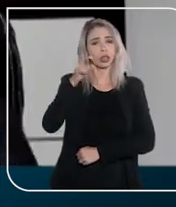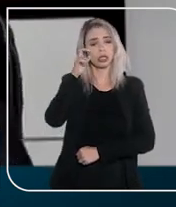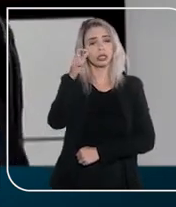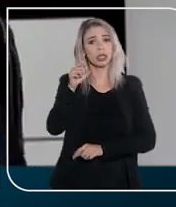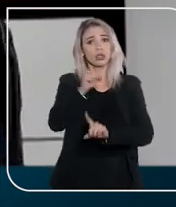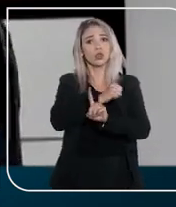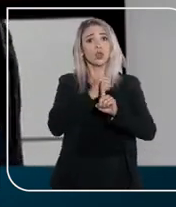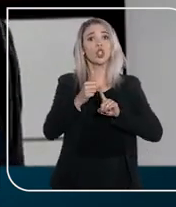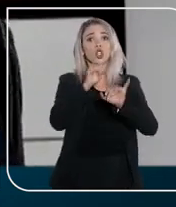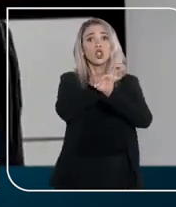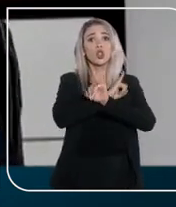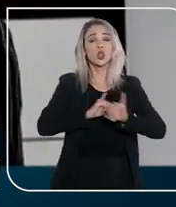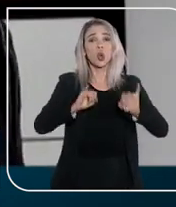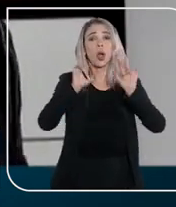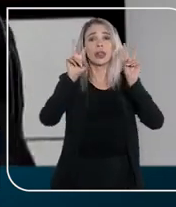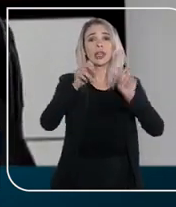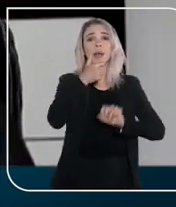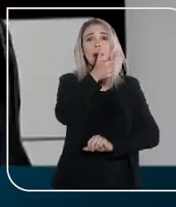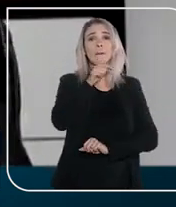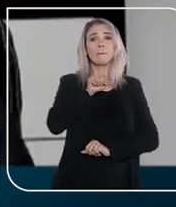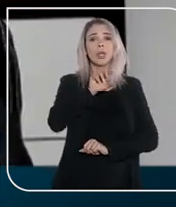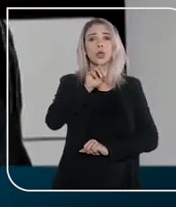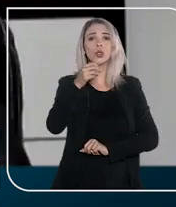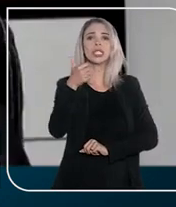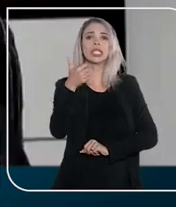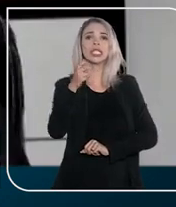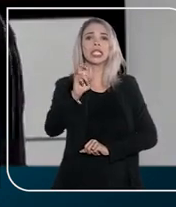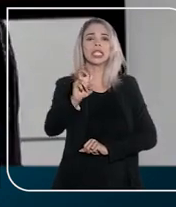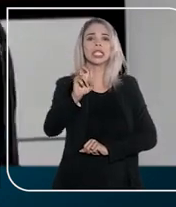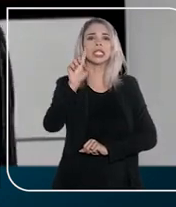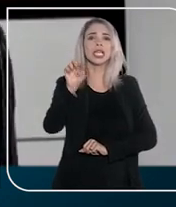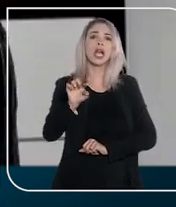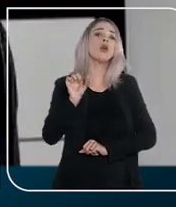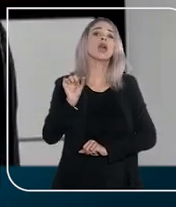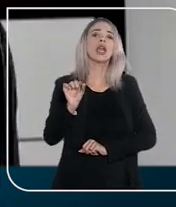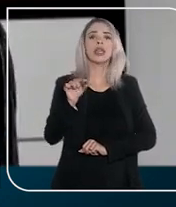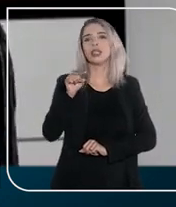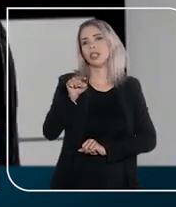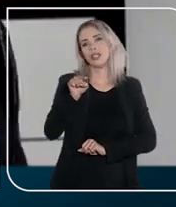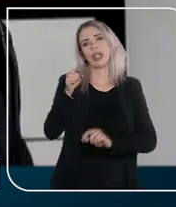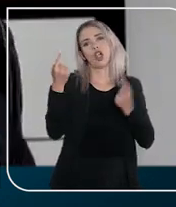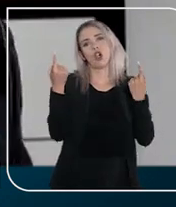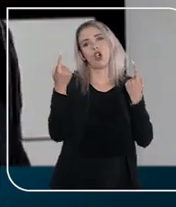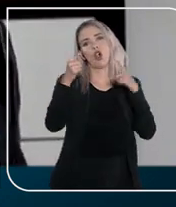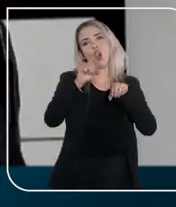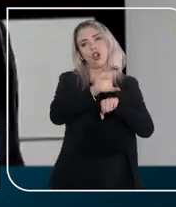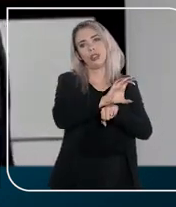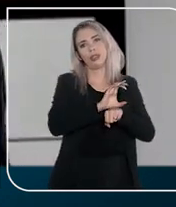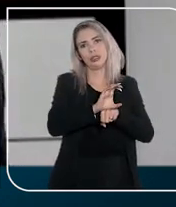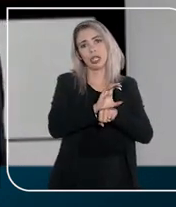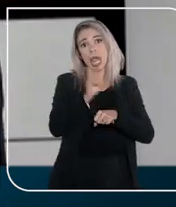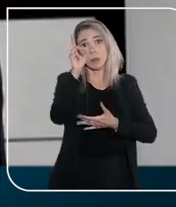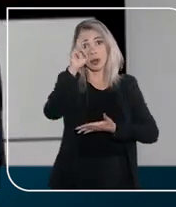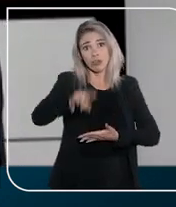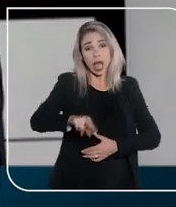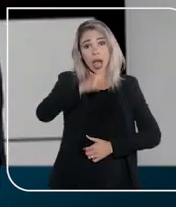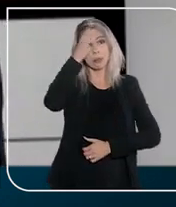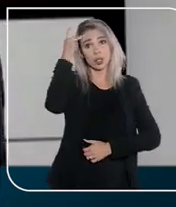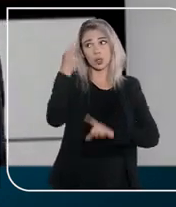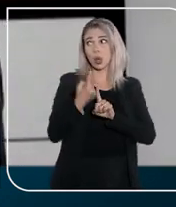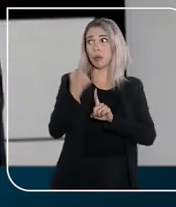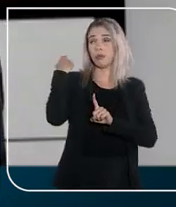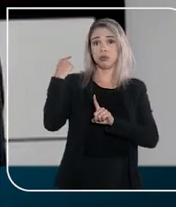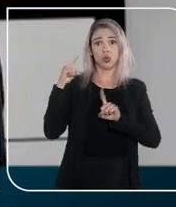agora recentemente o tema 1015, isso é muito recente, no qual ele disse que isso é inconstitucional. Reprovar alguém, ainda que tenha tido uma